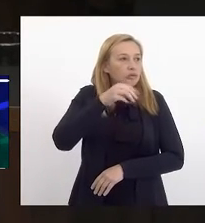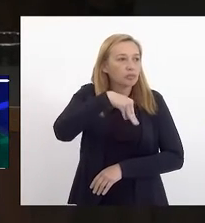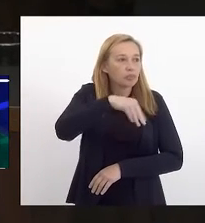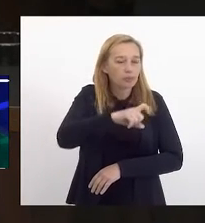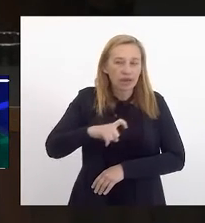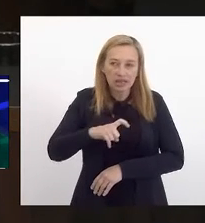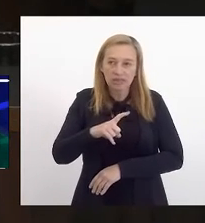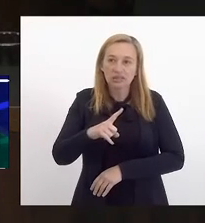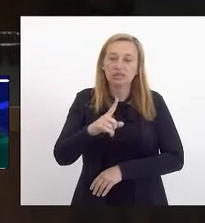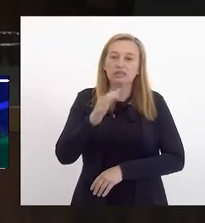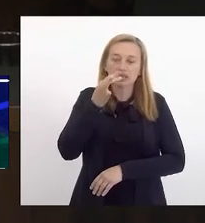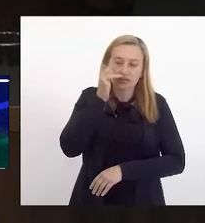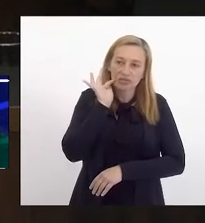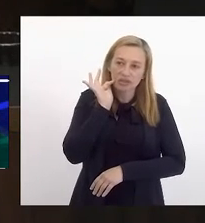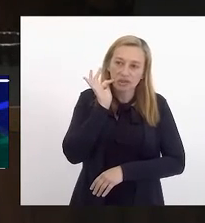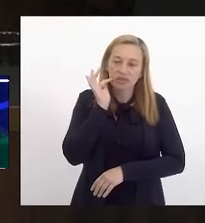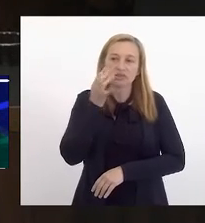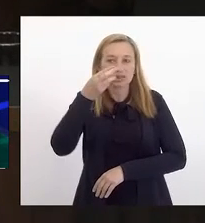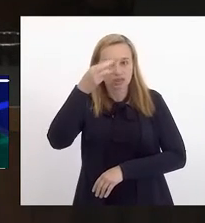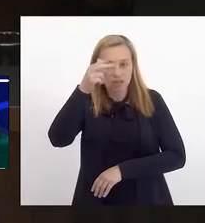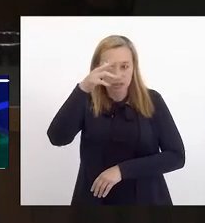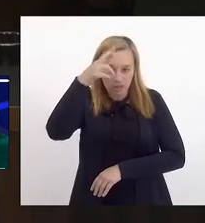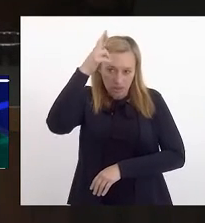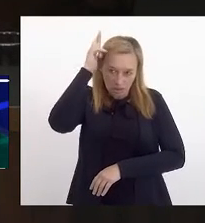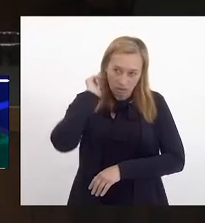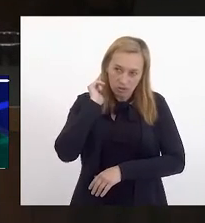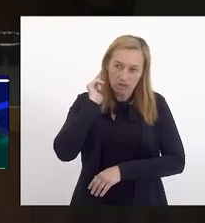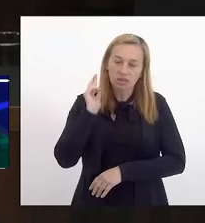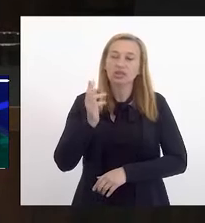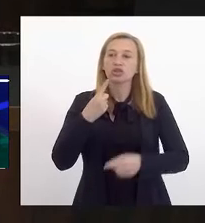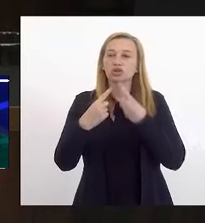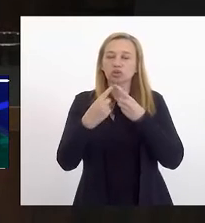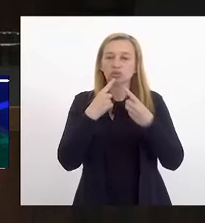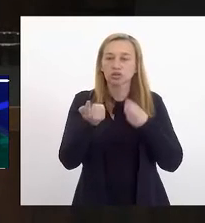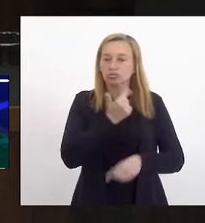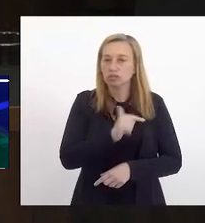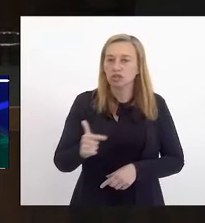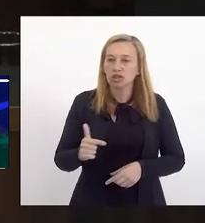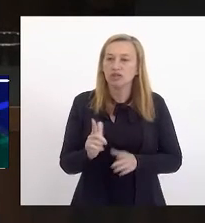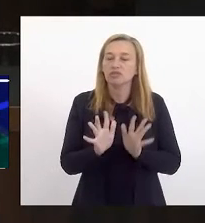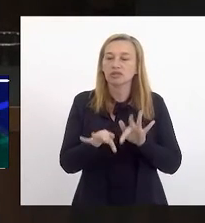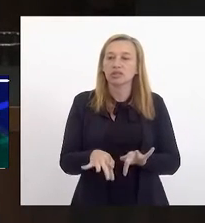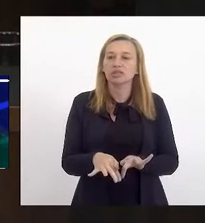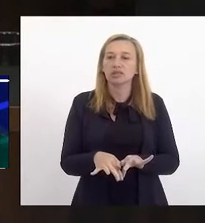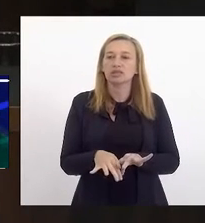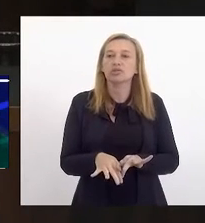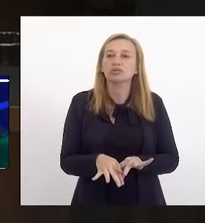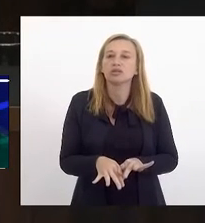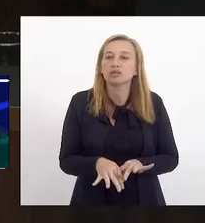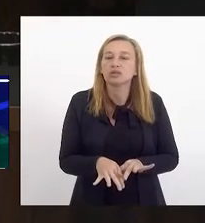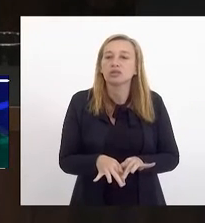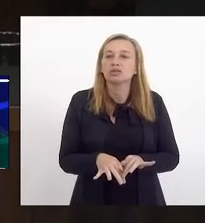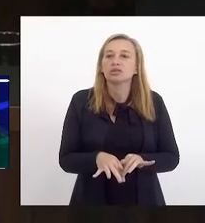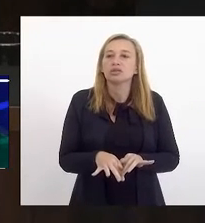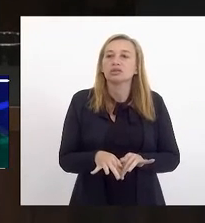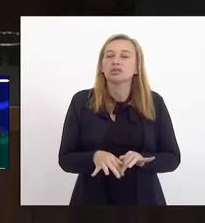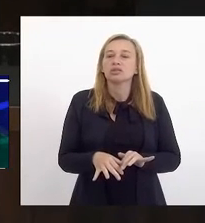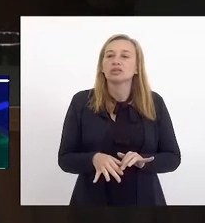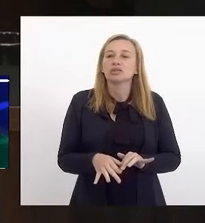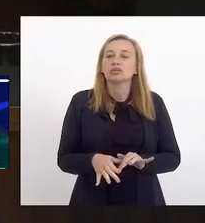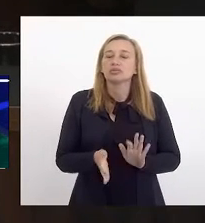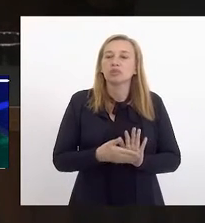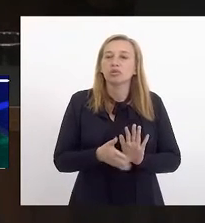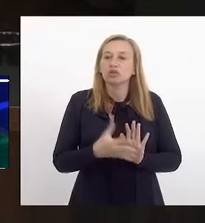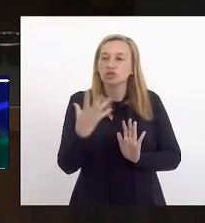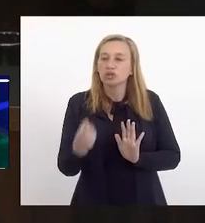Lemos, Flávio Serafini e Rosane Félix. Em discussão. Não havendo quem queira discutir, encerrada a discussão. A